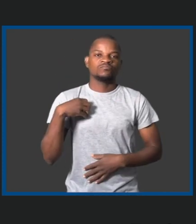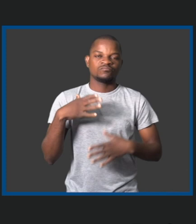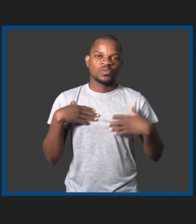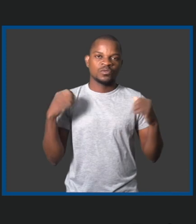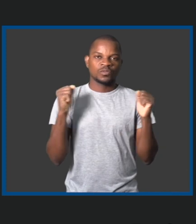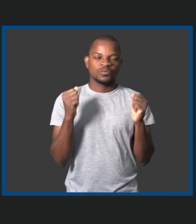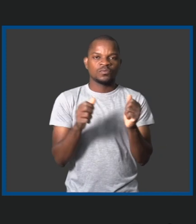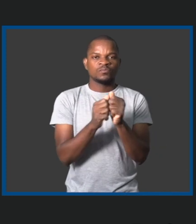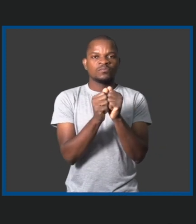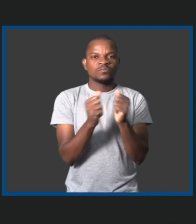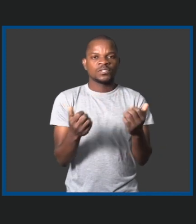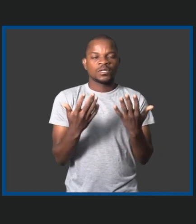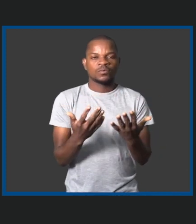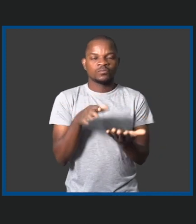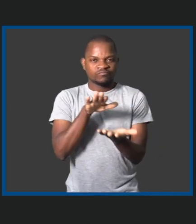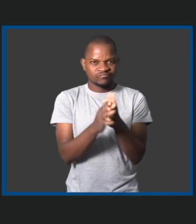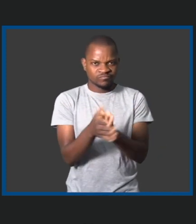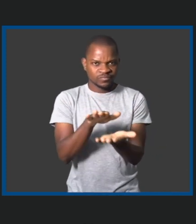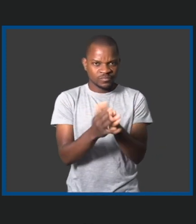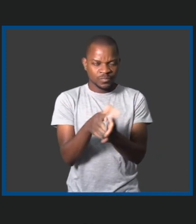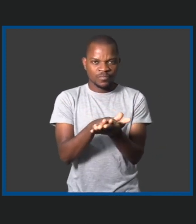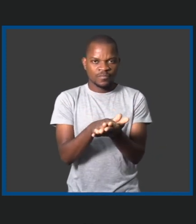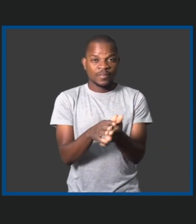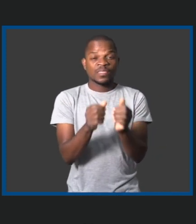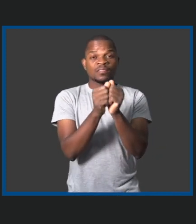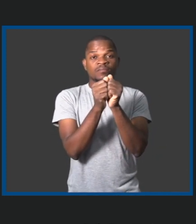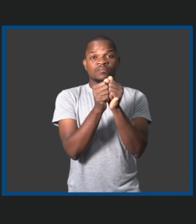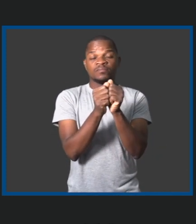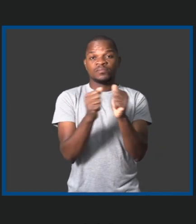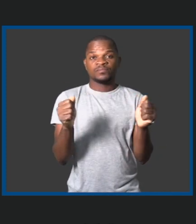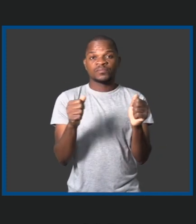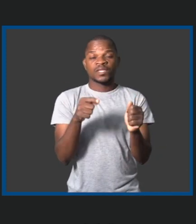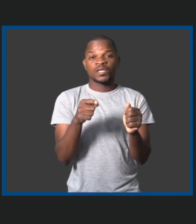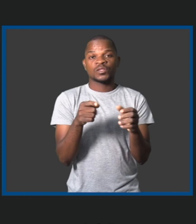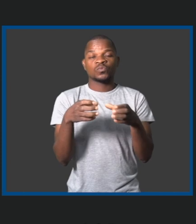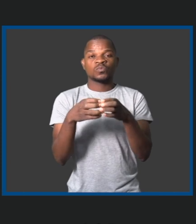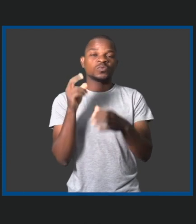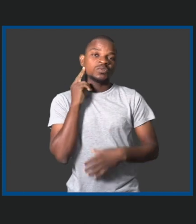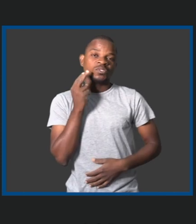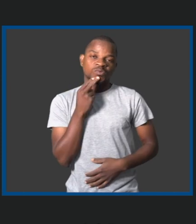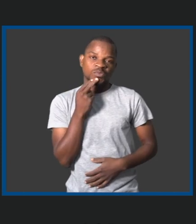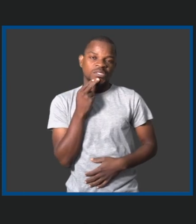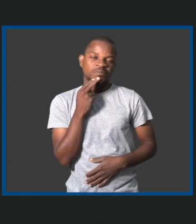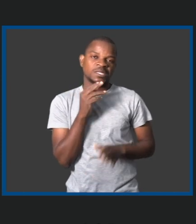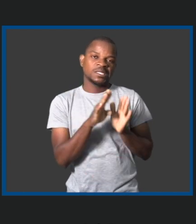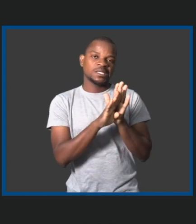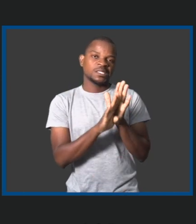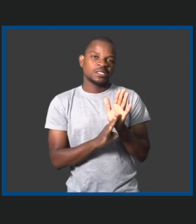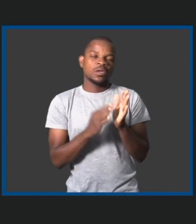está a pensar em implementar. No momento, encontra-se na fase de desenho. Infelizmente, o grupo é